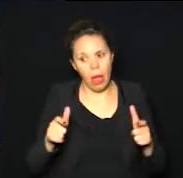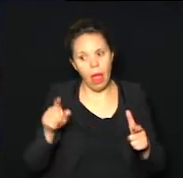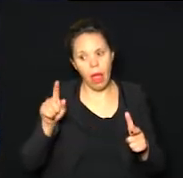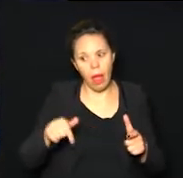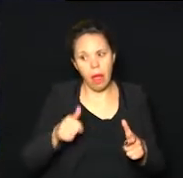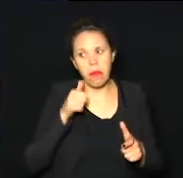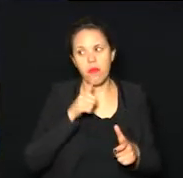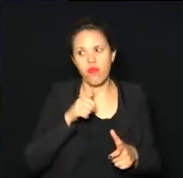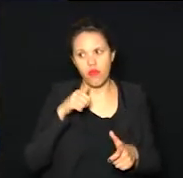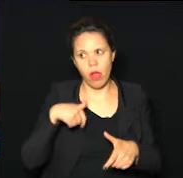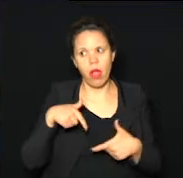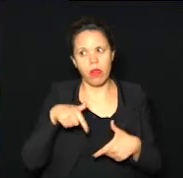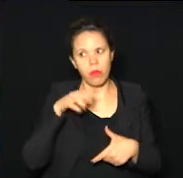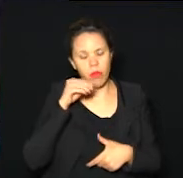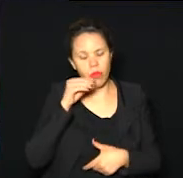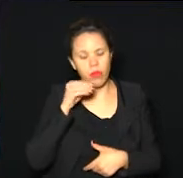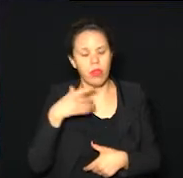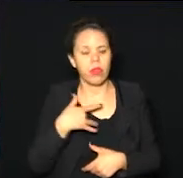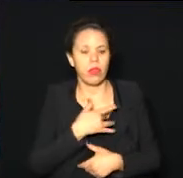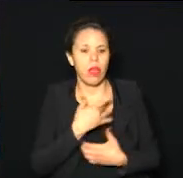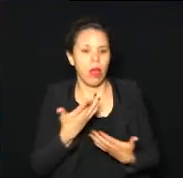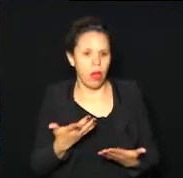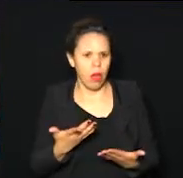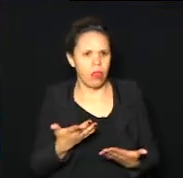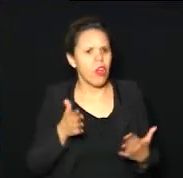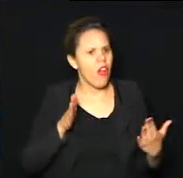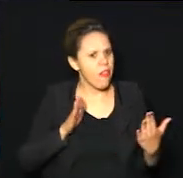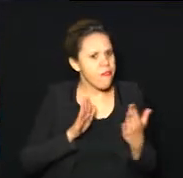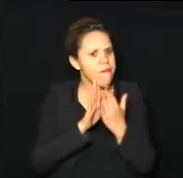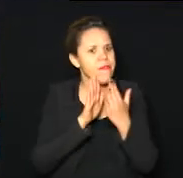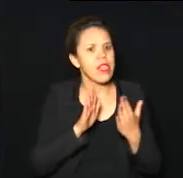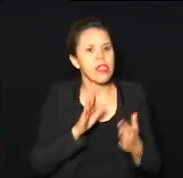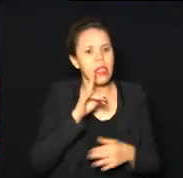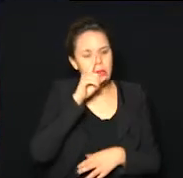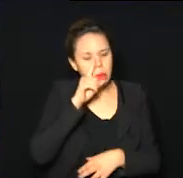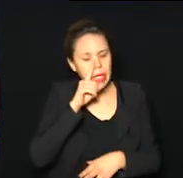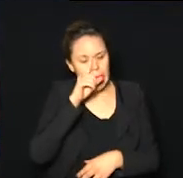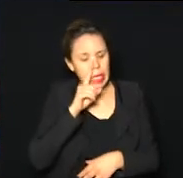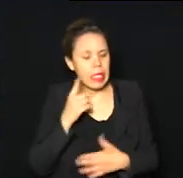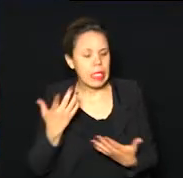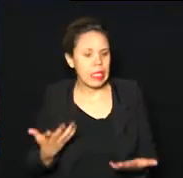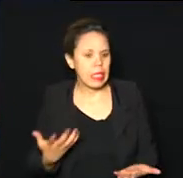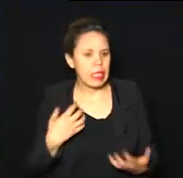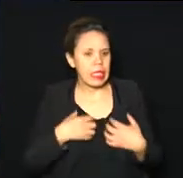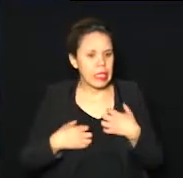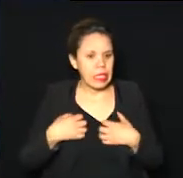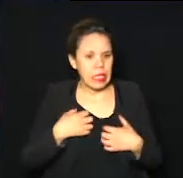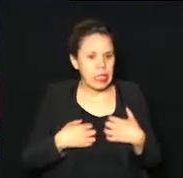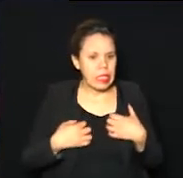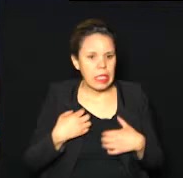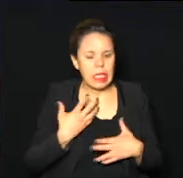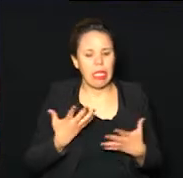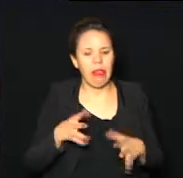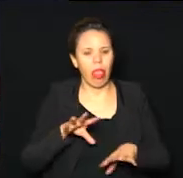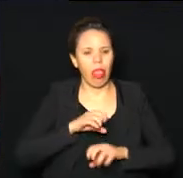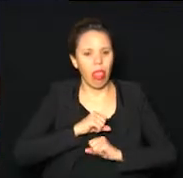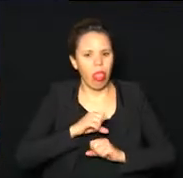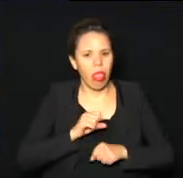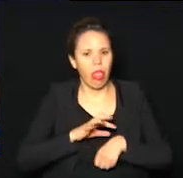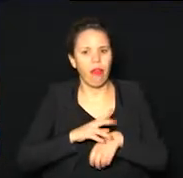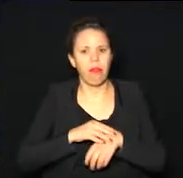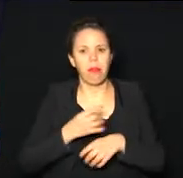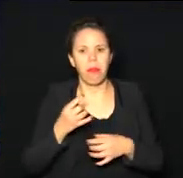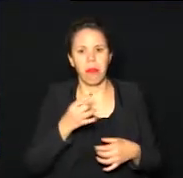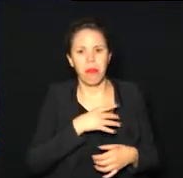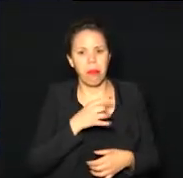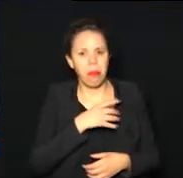são mulheres trabalhadoras, estão na linha de frente e estão passando por uma situação muito difícil de adoecimento, de